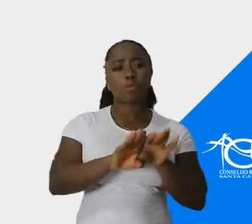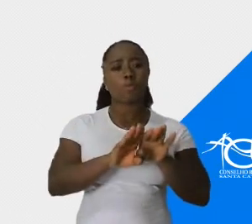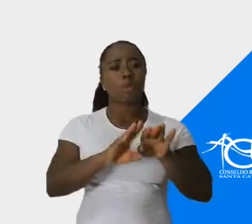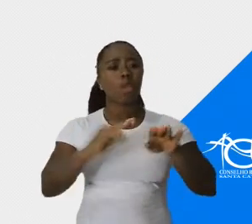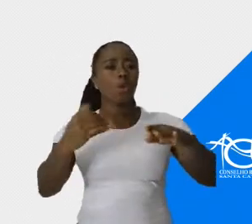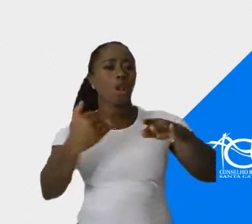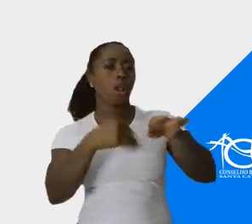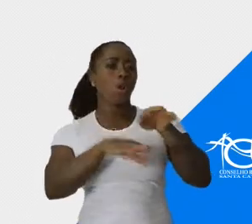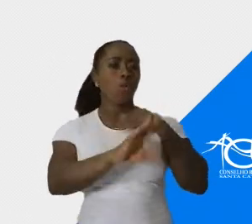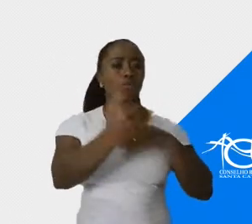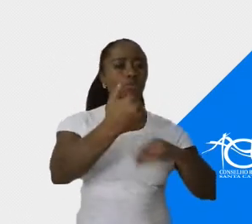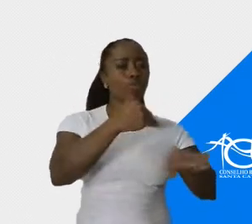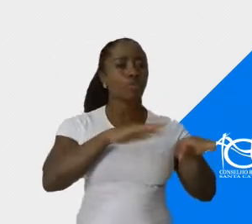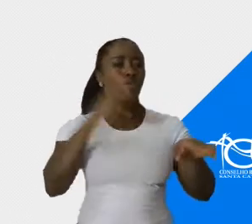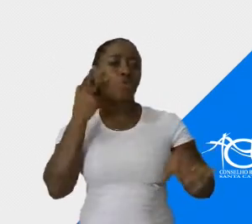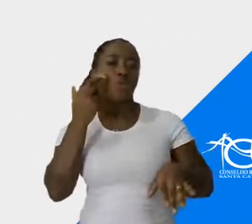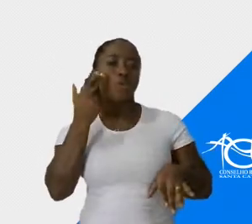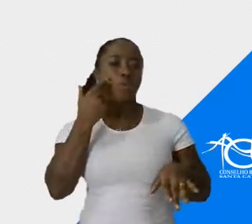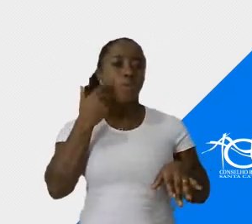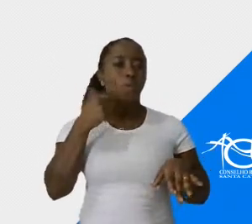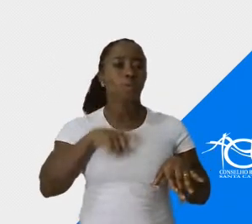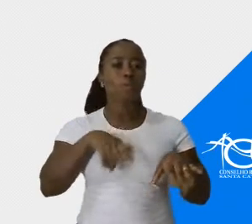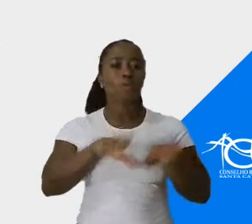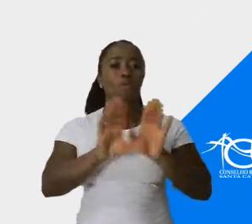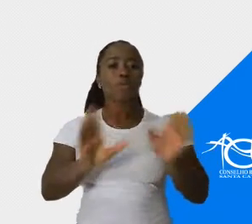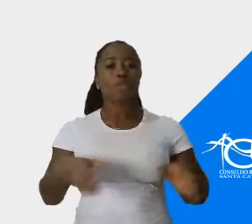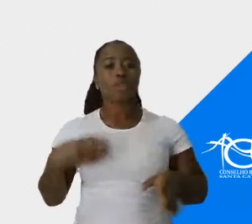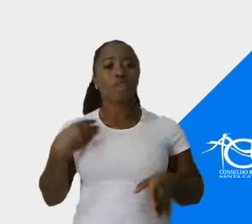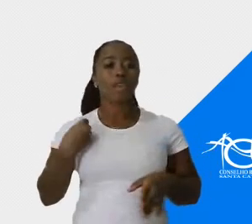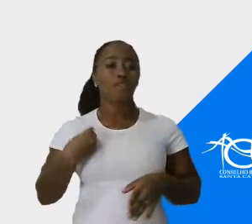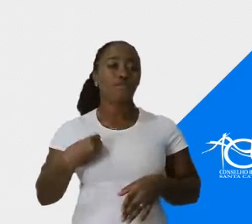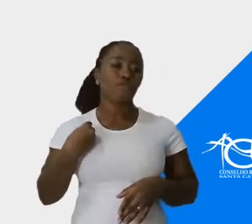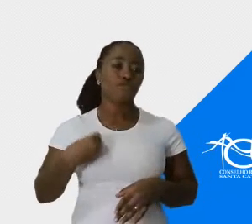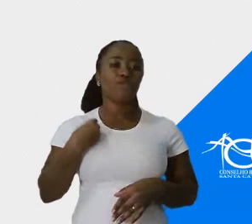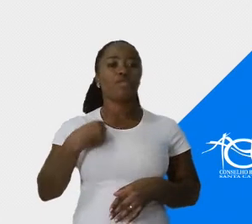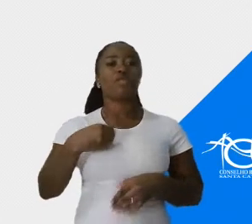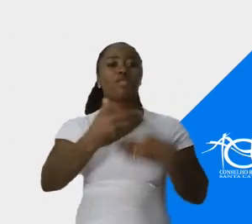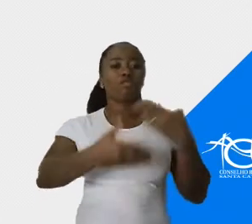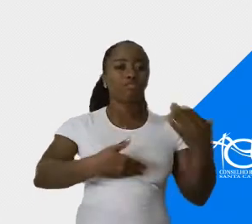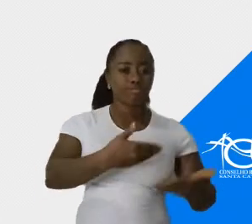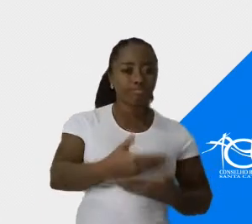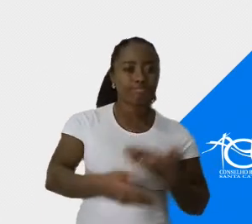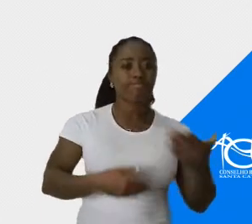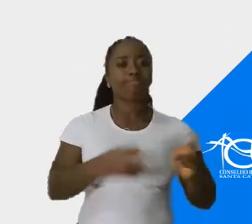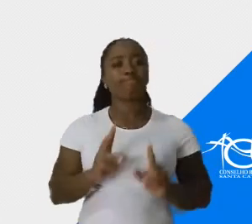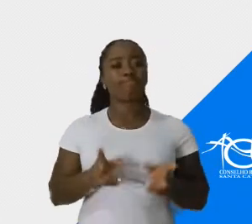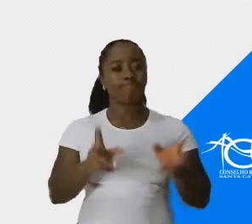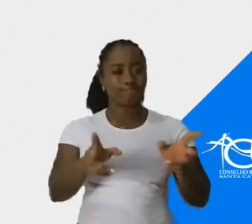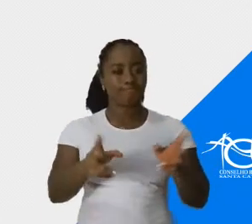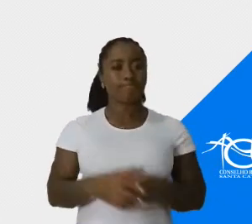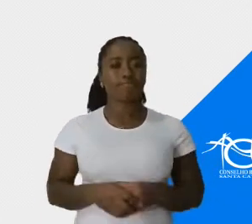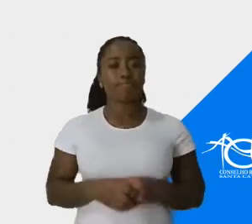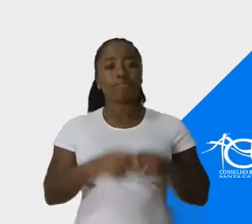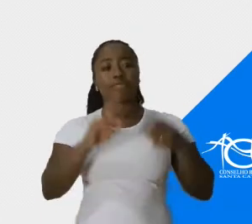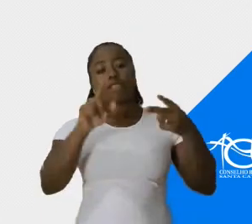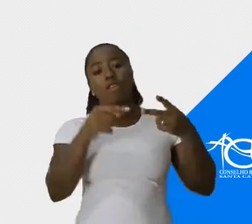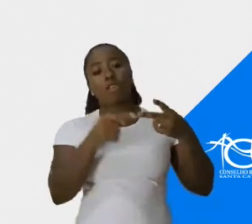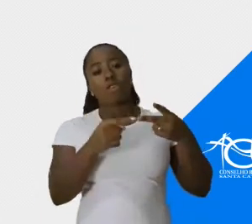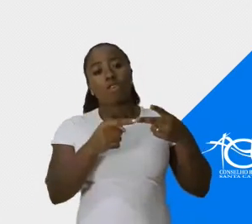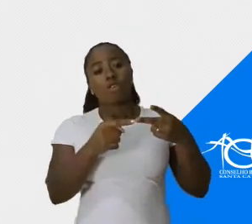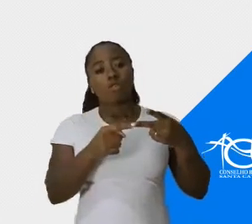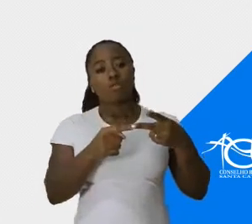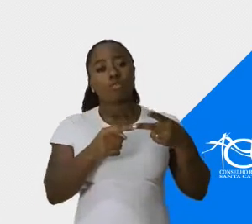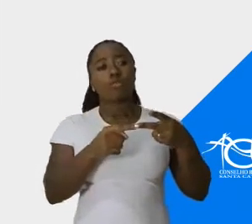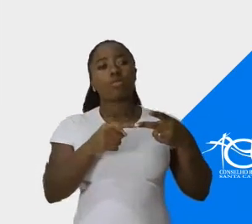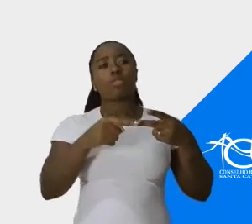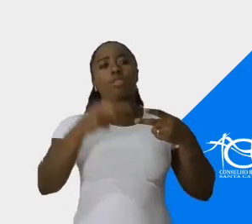muitas vezes de baixa convivência, mas é uma relação de convivência. Uma segunda característica que também já aprendemos e que é farta no